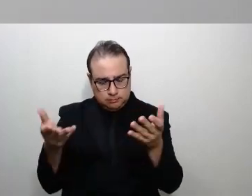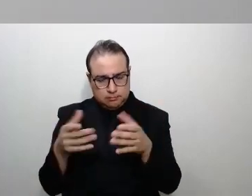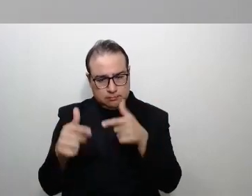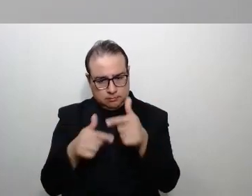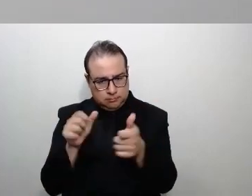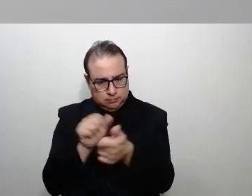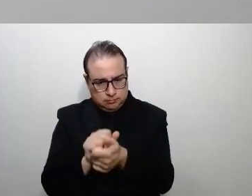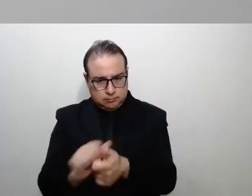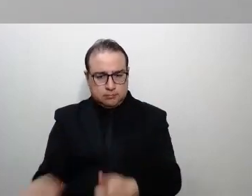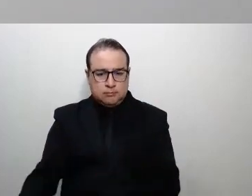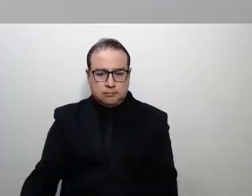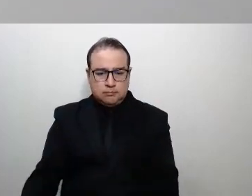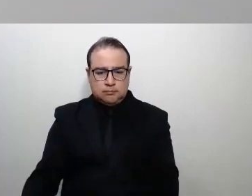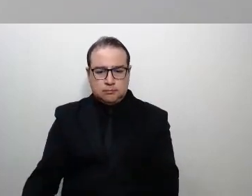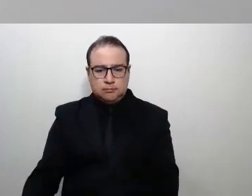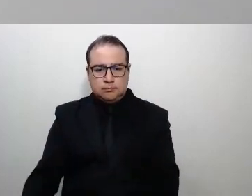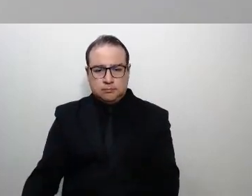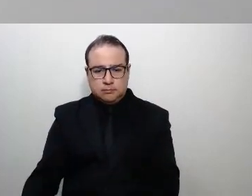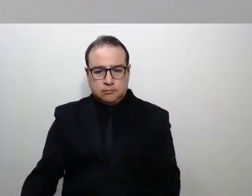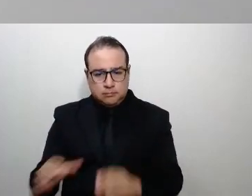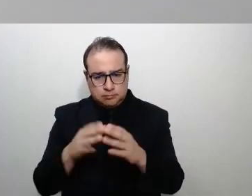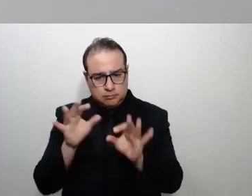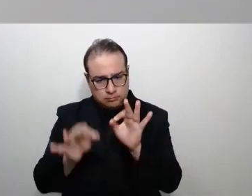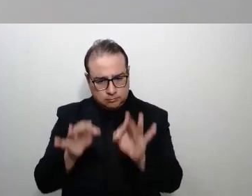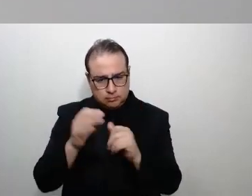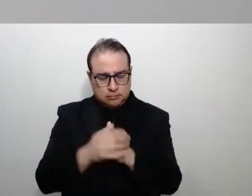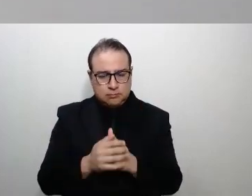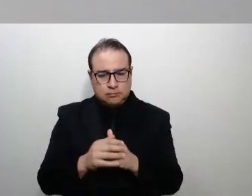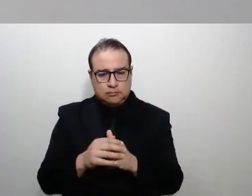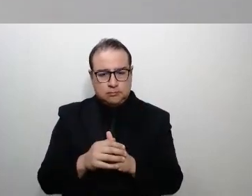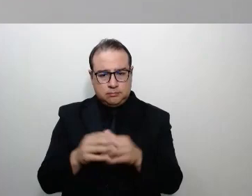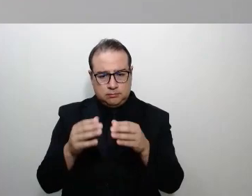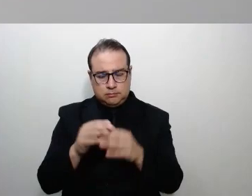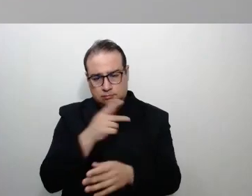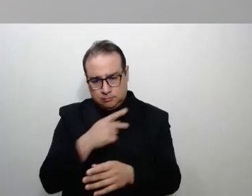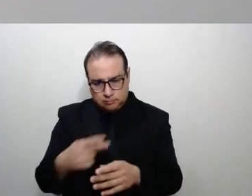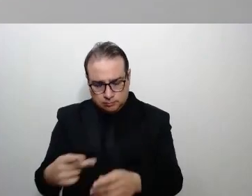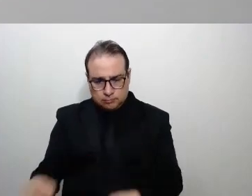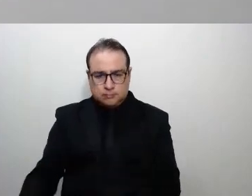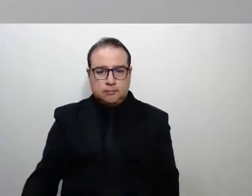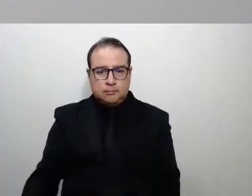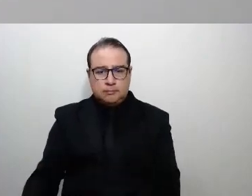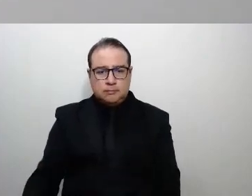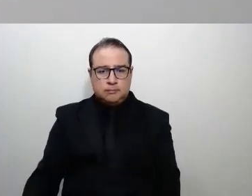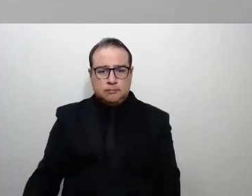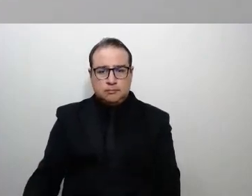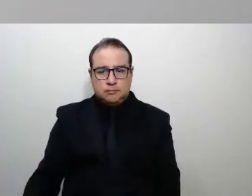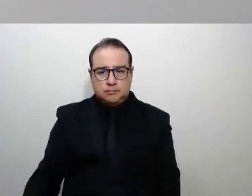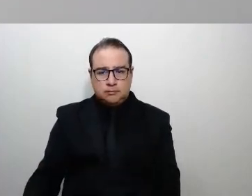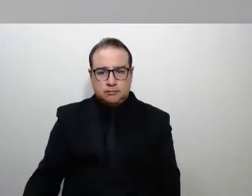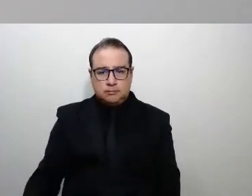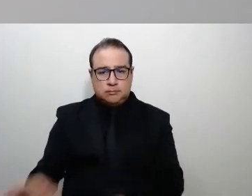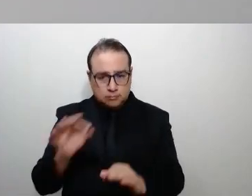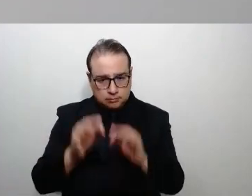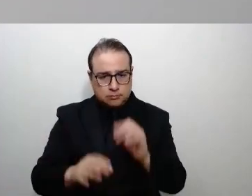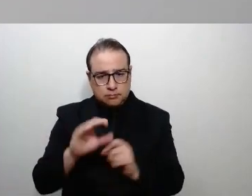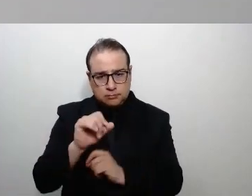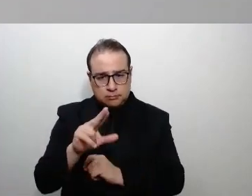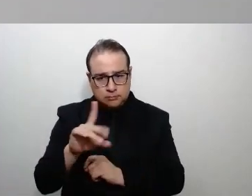envolvendo juízes juízes da presidência juízes da corregedoria